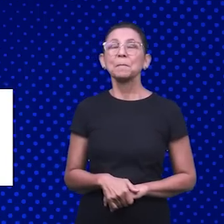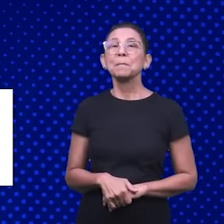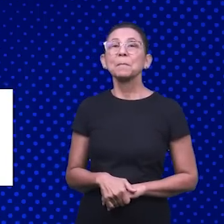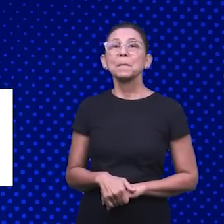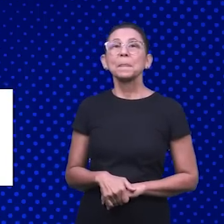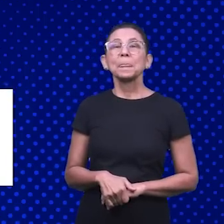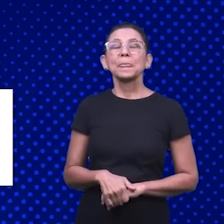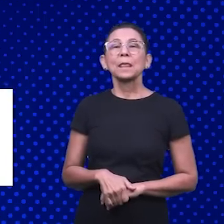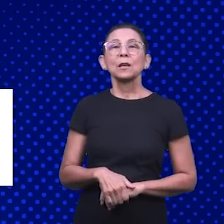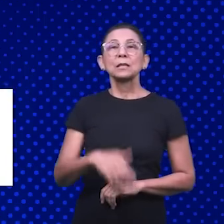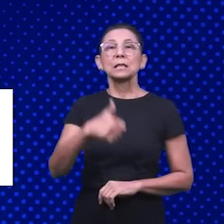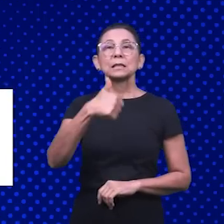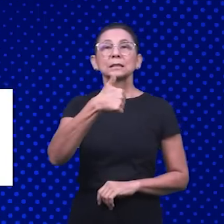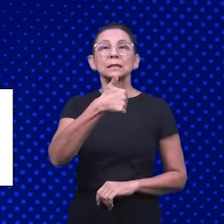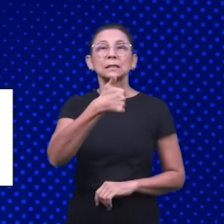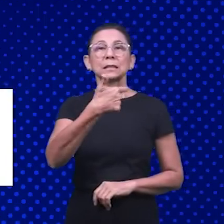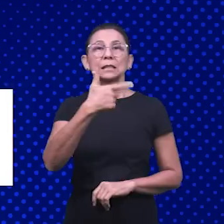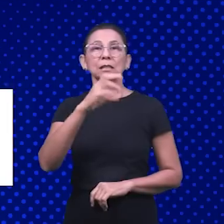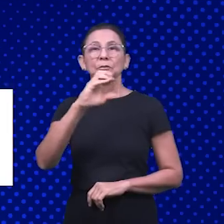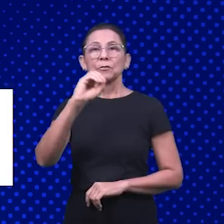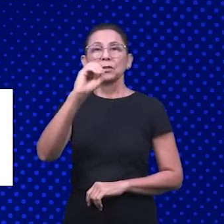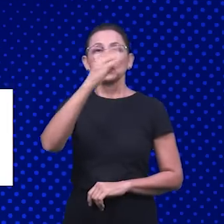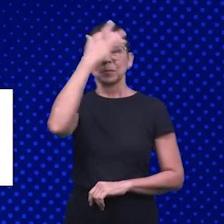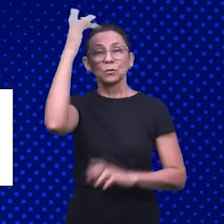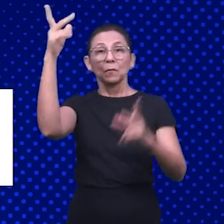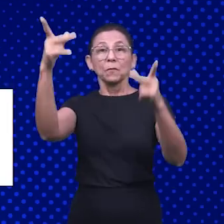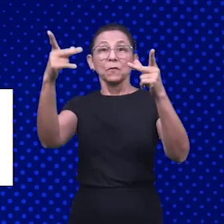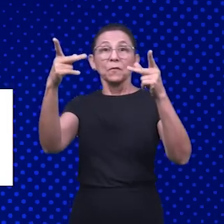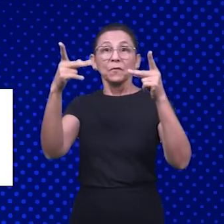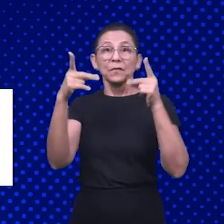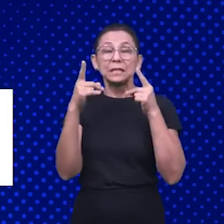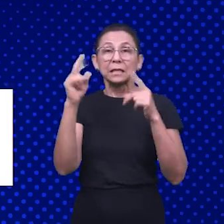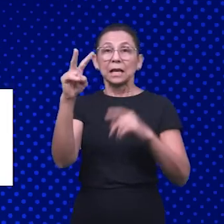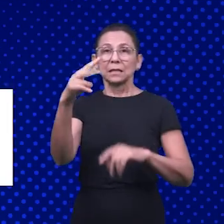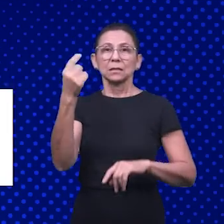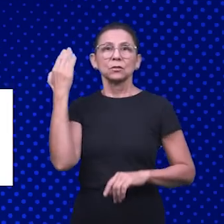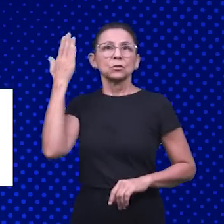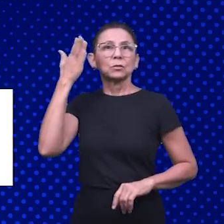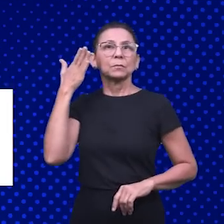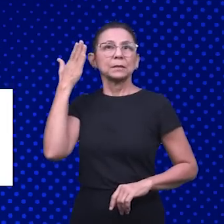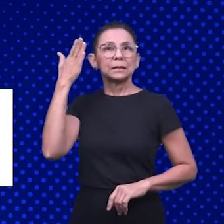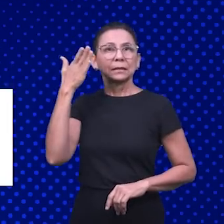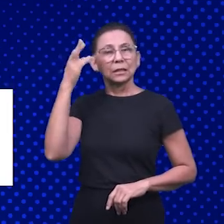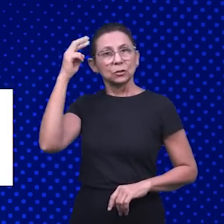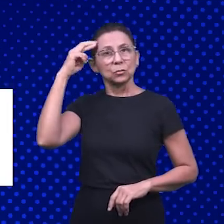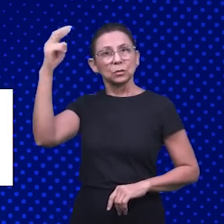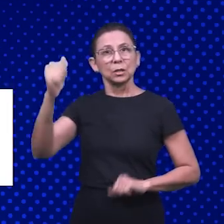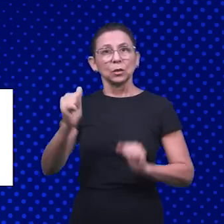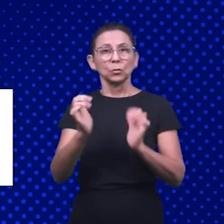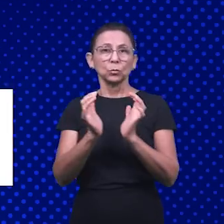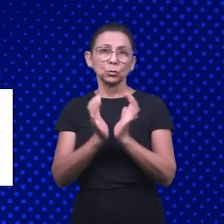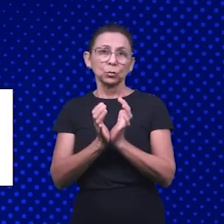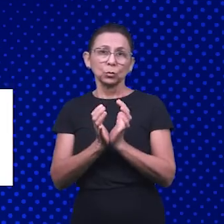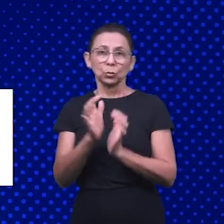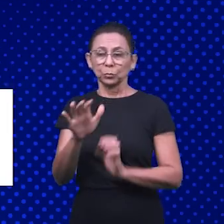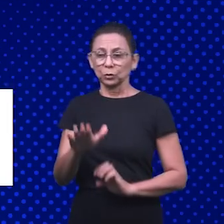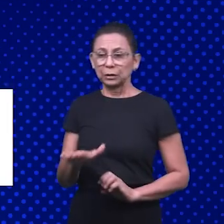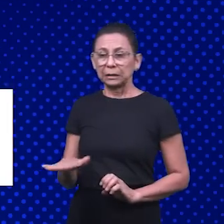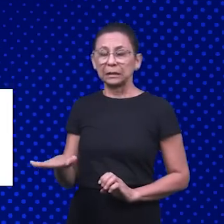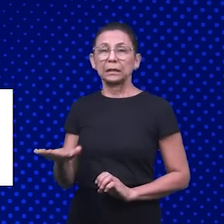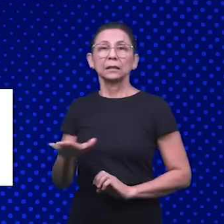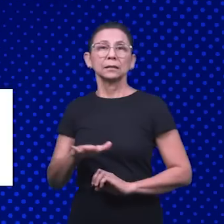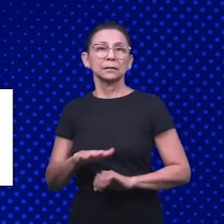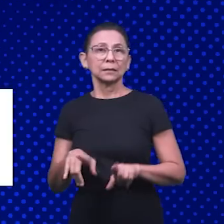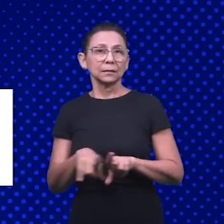de 120 visitantes ouviram a voz do Senhor. Muitos deles integram a Guarda Mirim do município. O